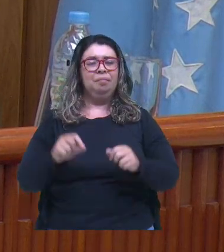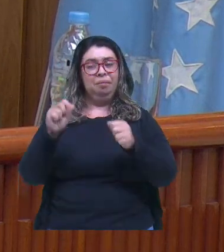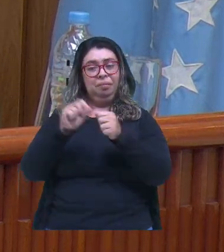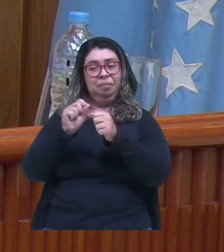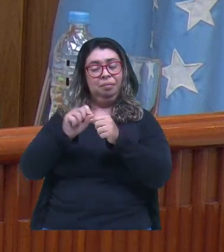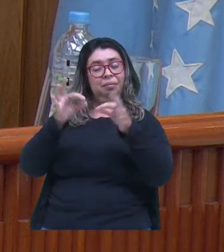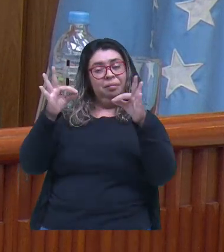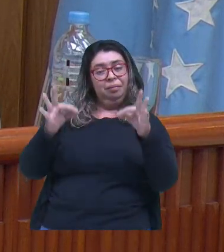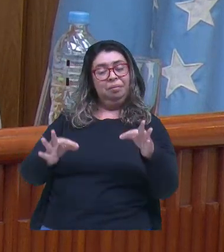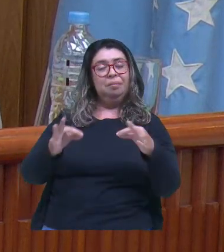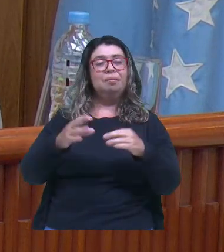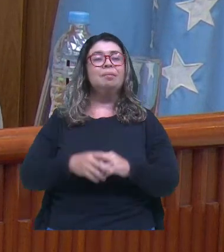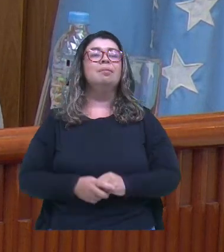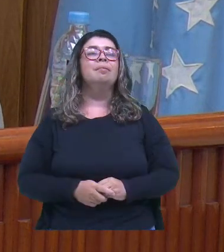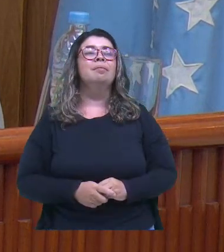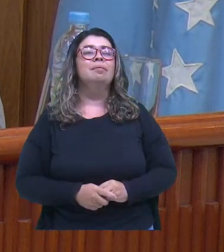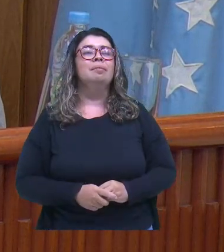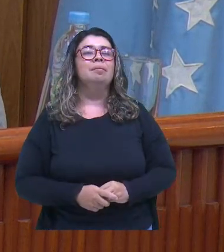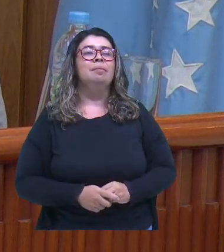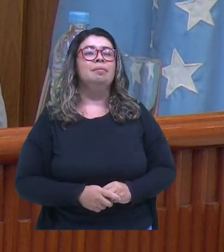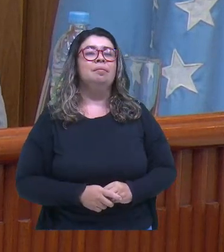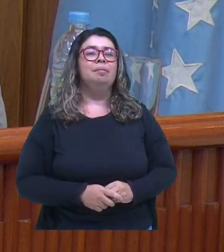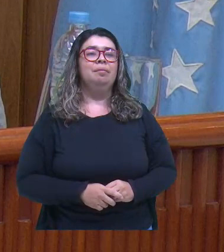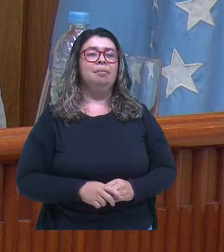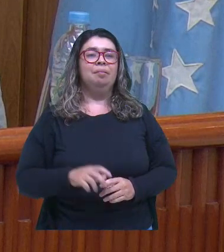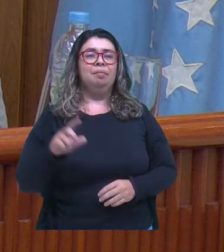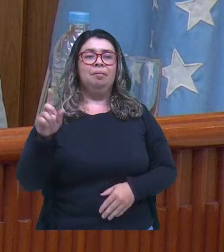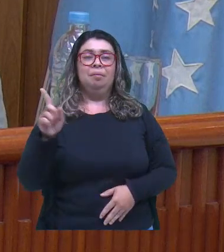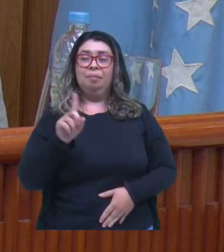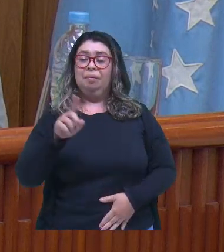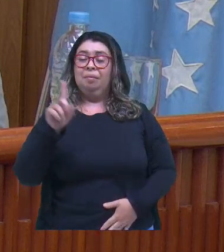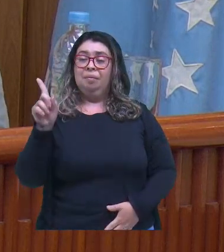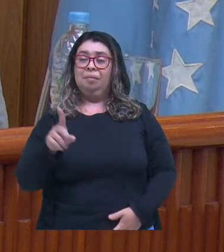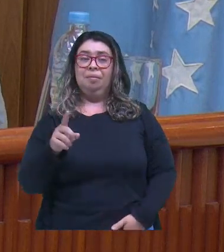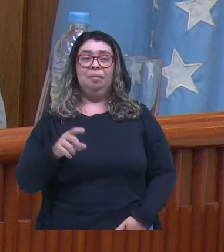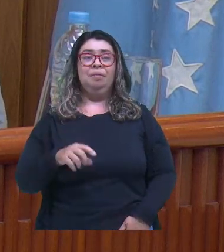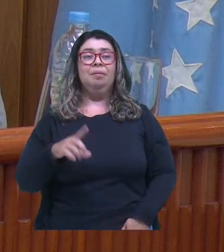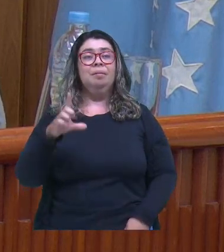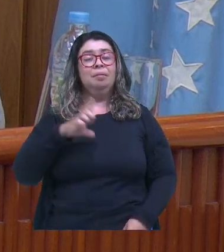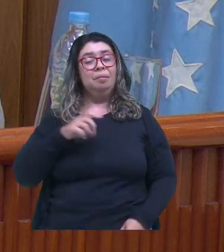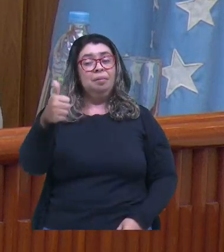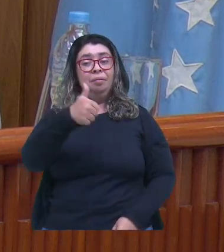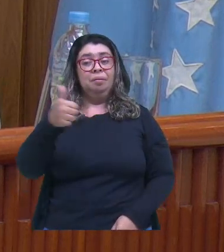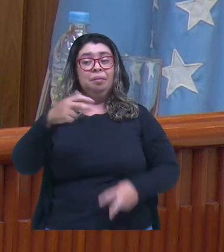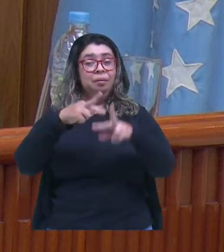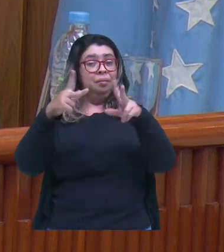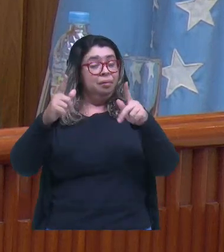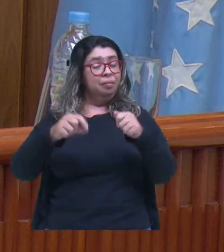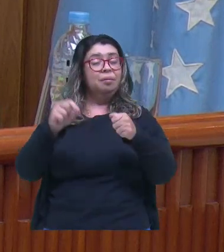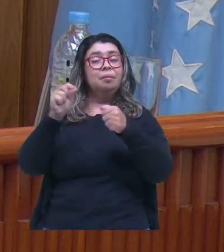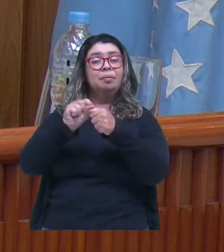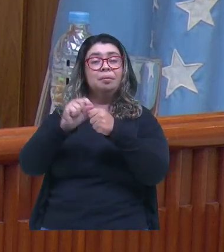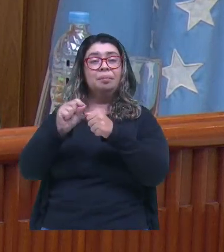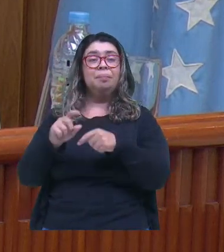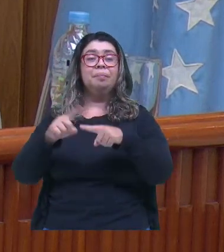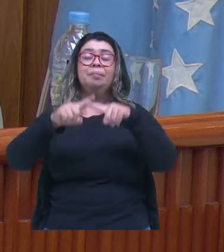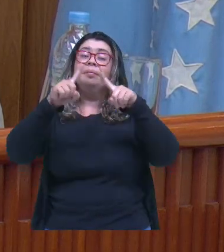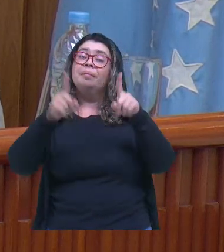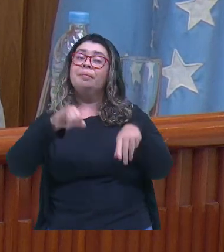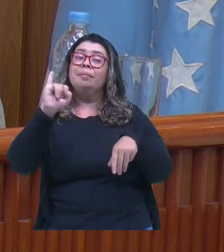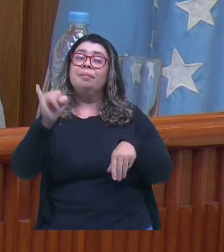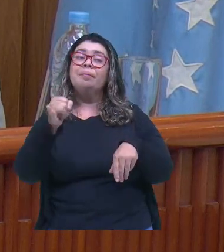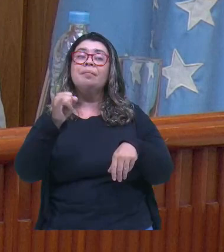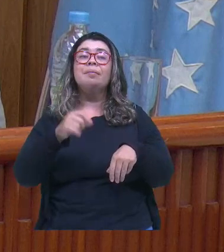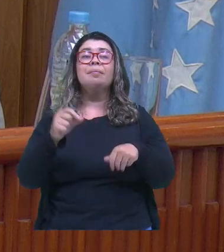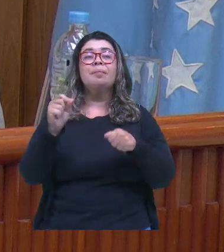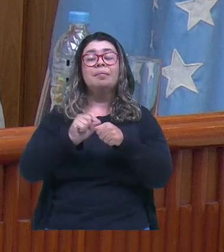excelência não requer dispor dos melhores meios para fazer, e sim